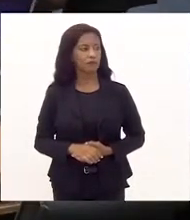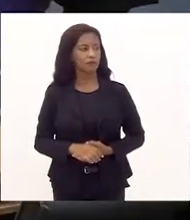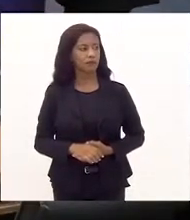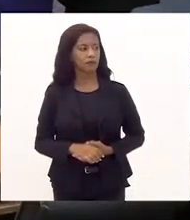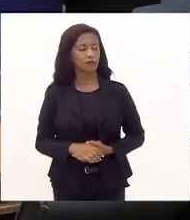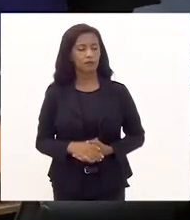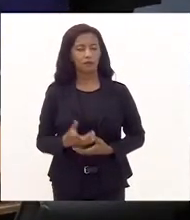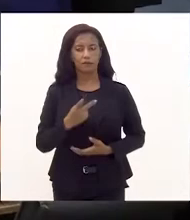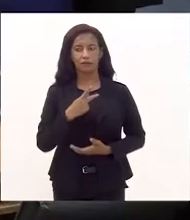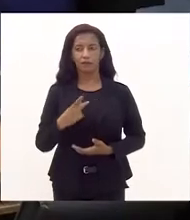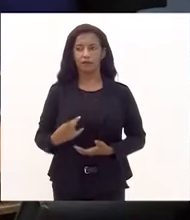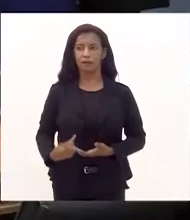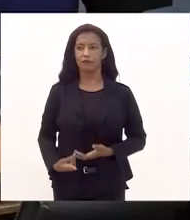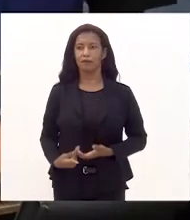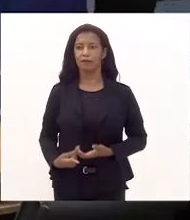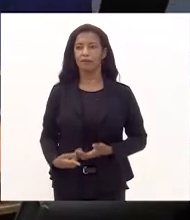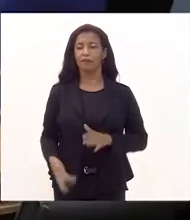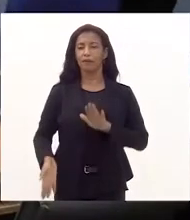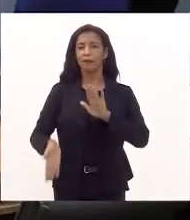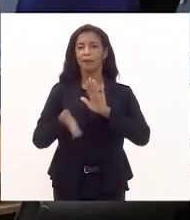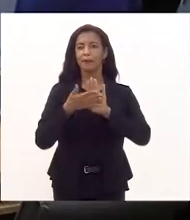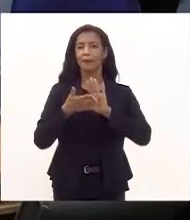Senhor presidente,